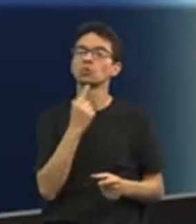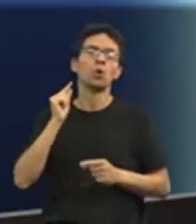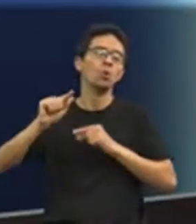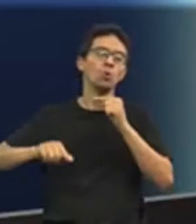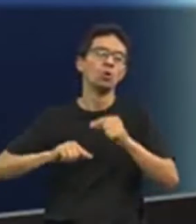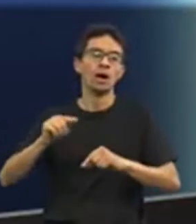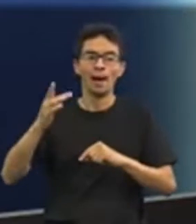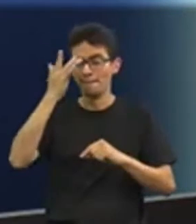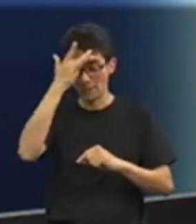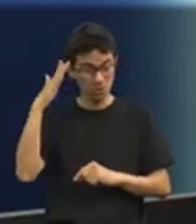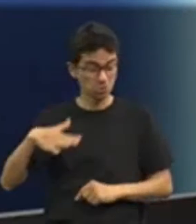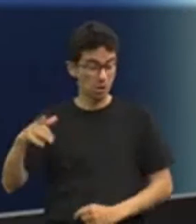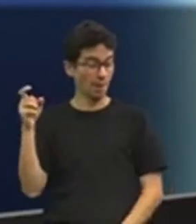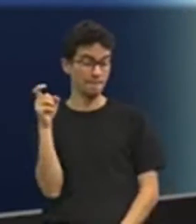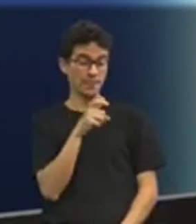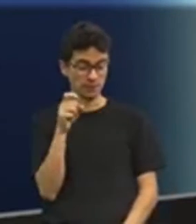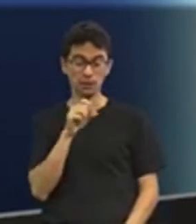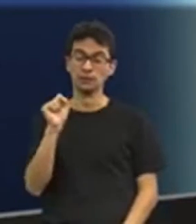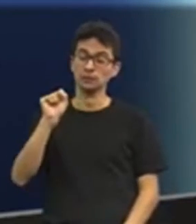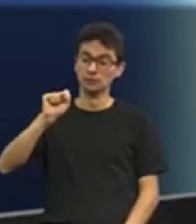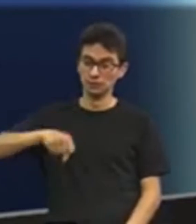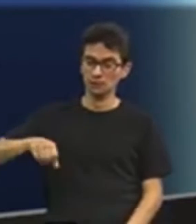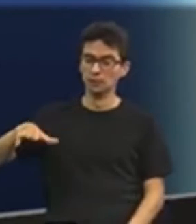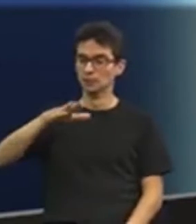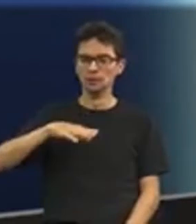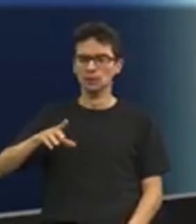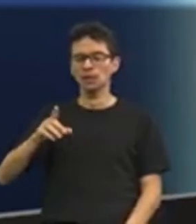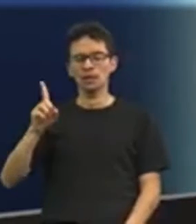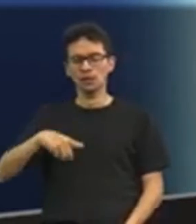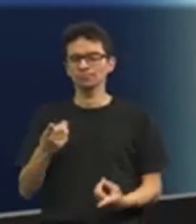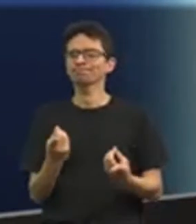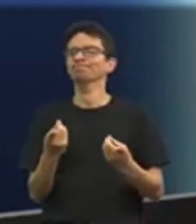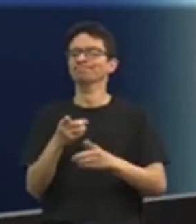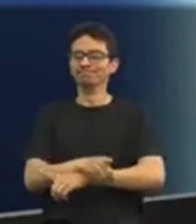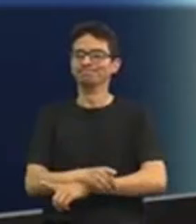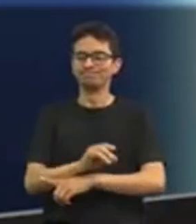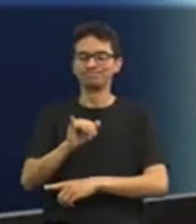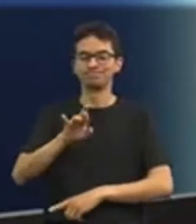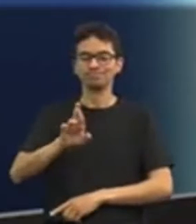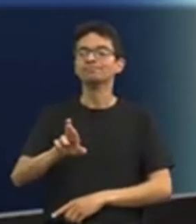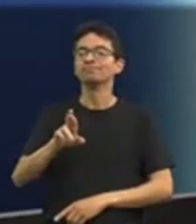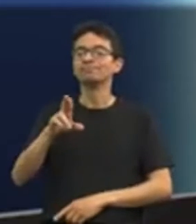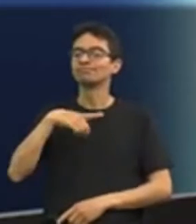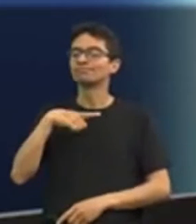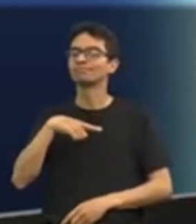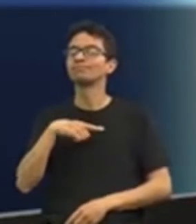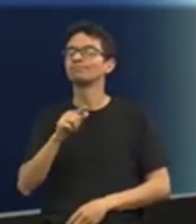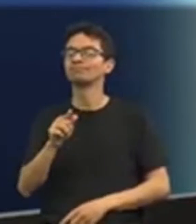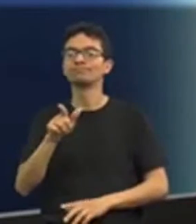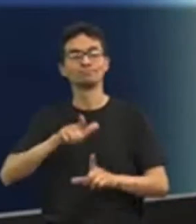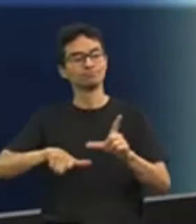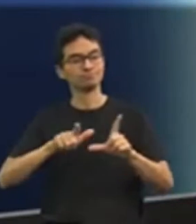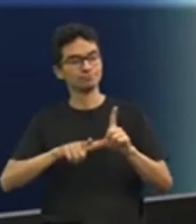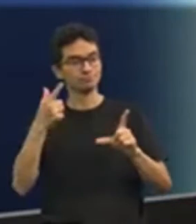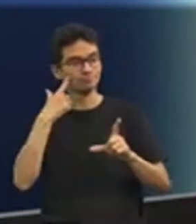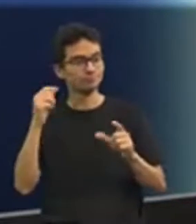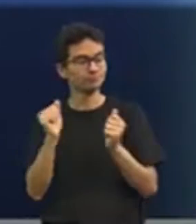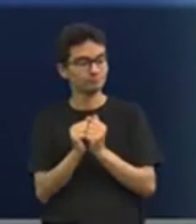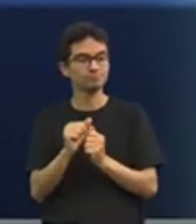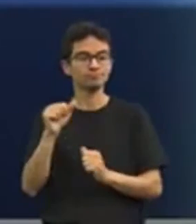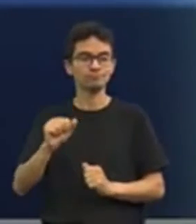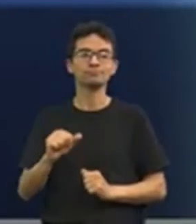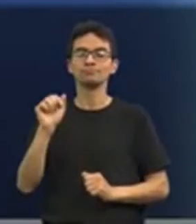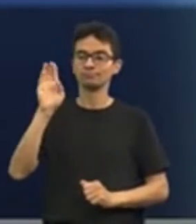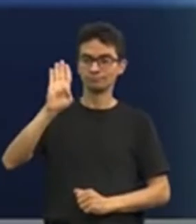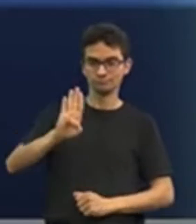é o seguinte é que as pessoas mentem nas entrevistas são impostores né o impostor que eu tenho na alternativa Acompanha